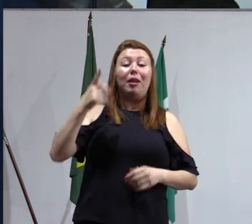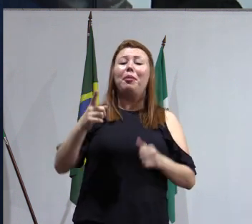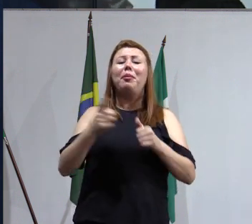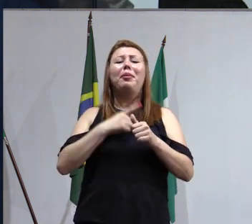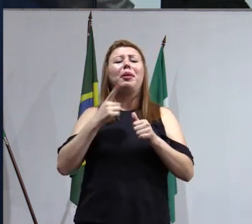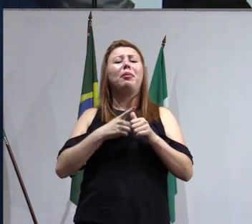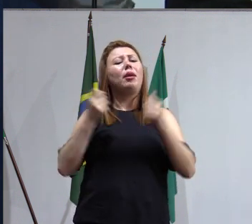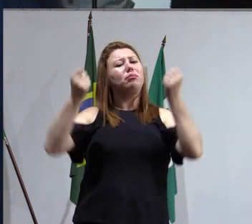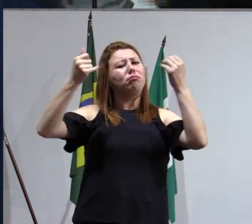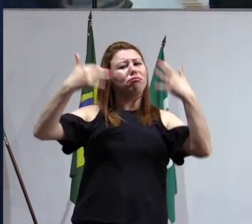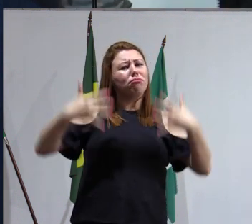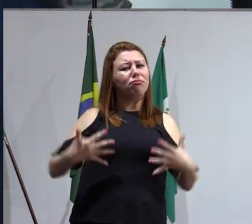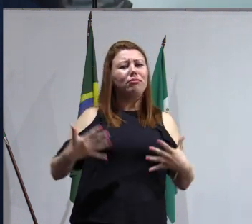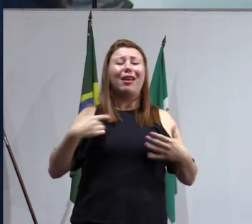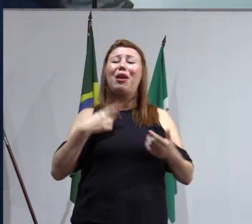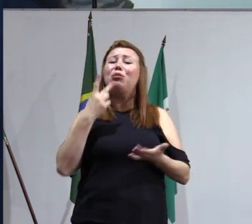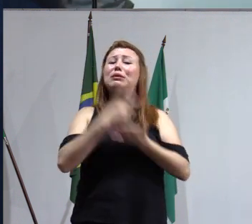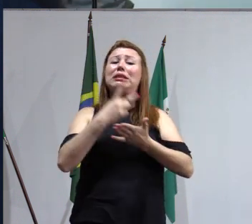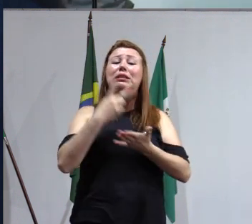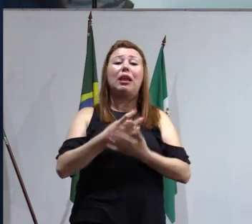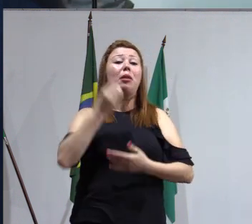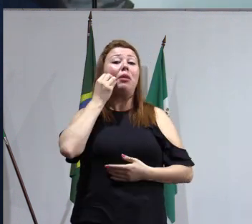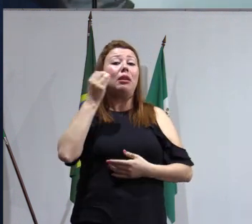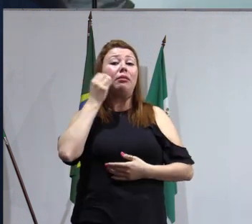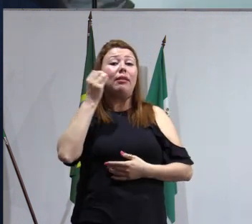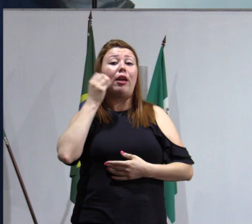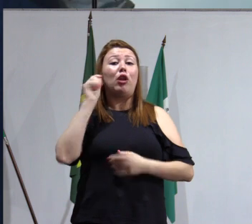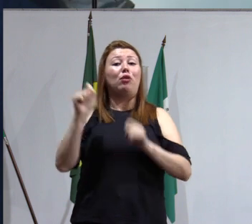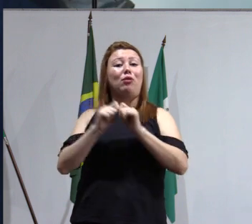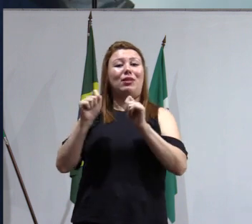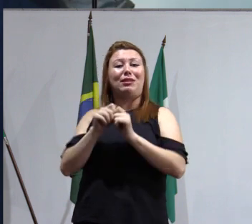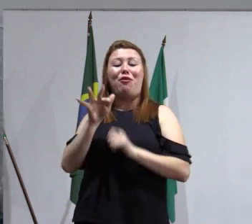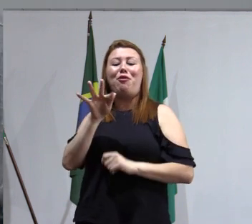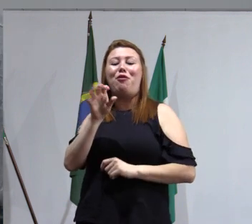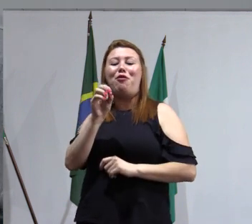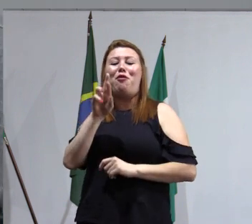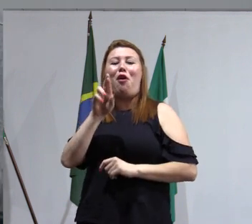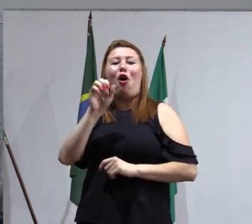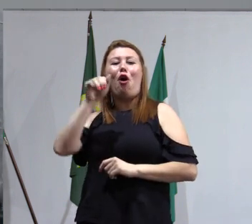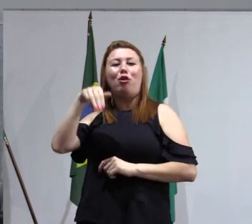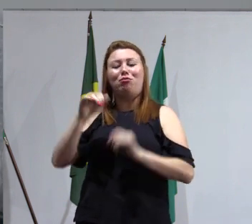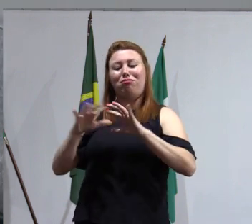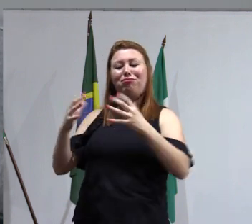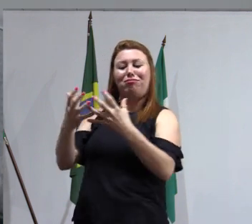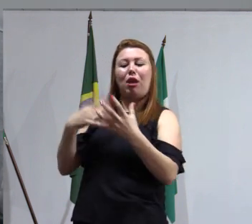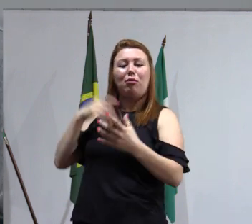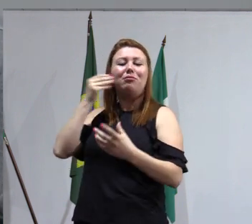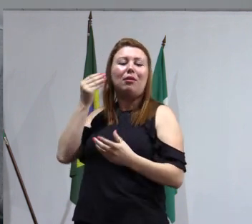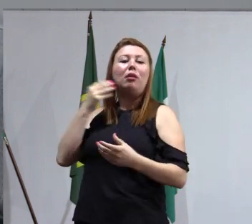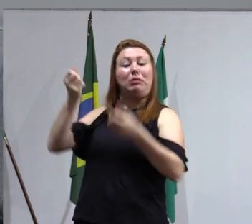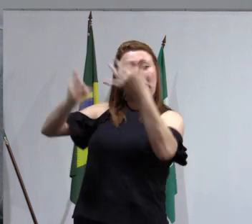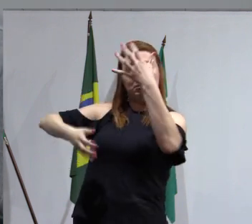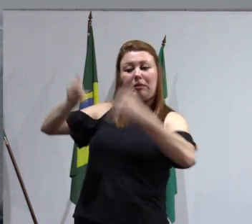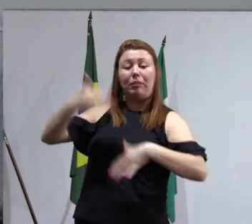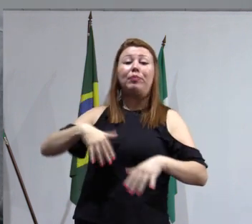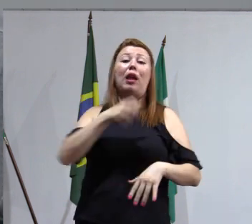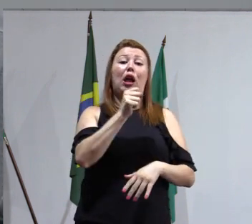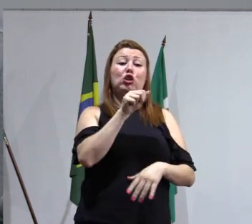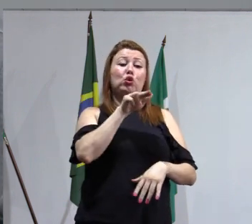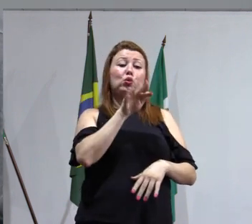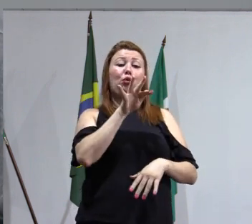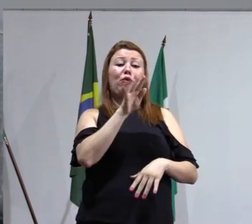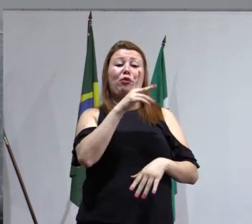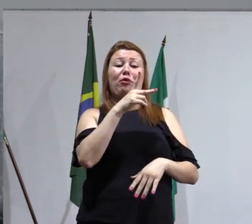sempre procuro fazer nos fóruns que eu tenho oportunidade. Muita gente associa a SUFEPAR só aos